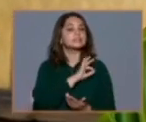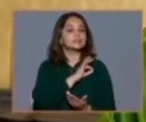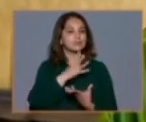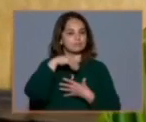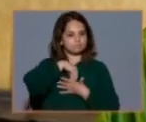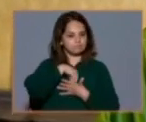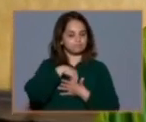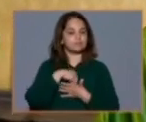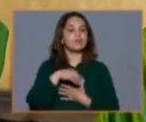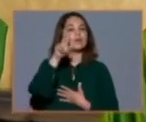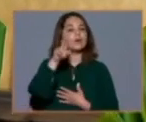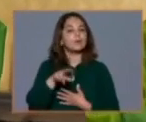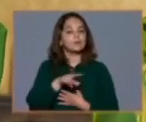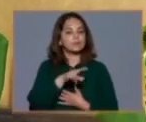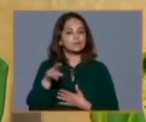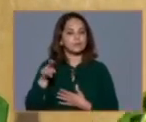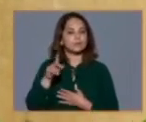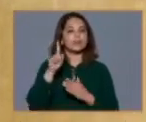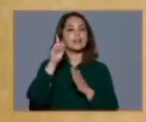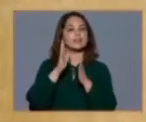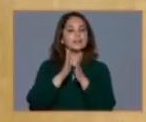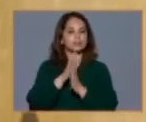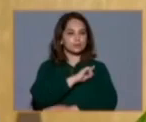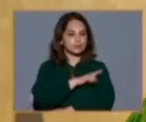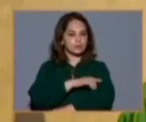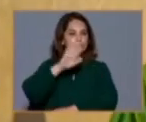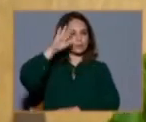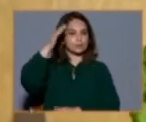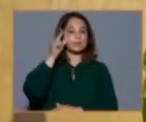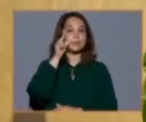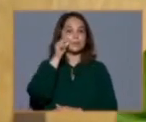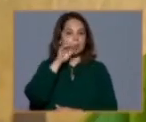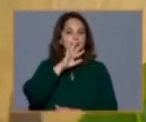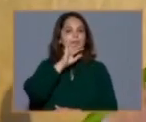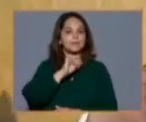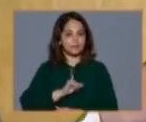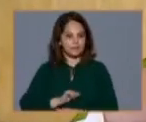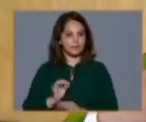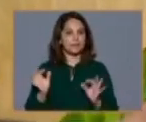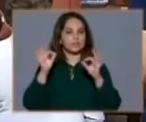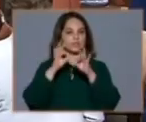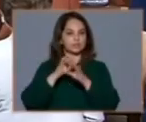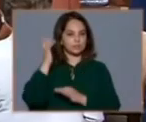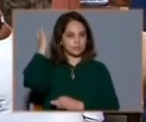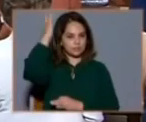Abençoe-vos Deus Todo-Poderoso, Pai, Filho e Espírito Santo.